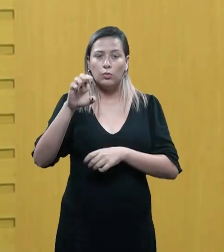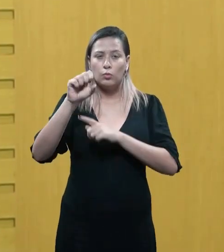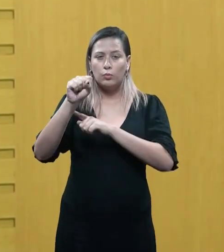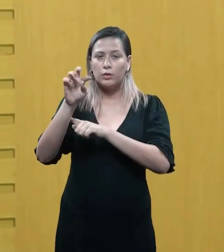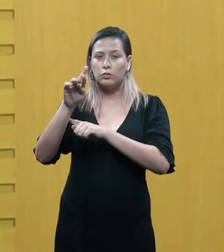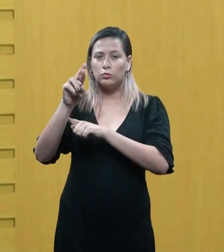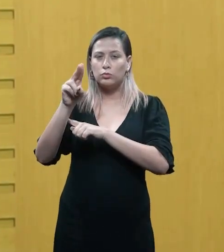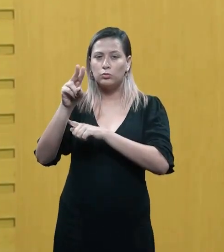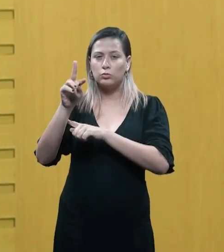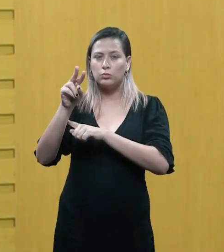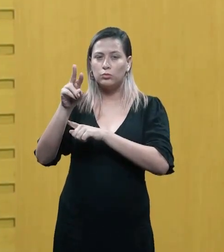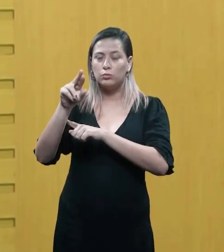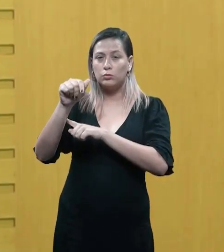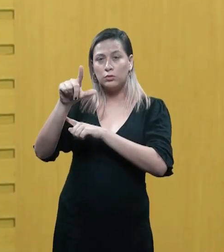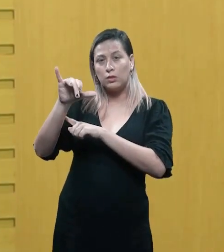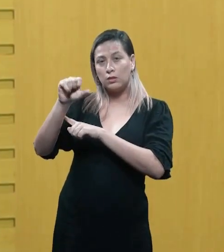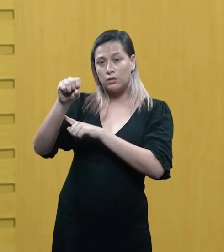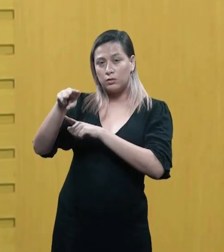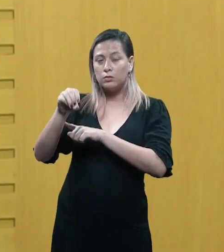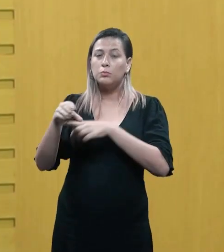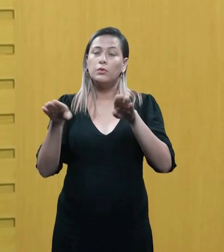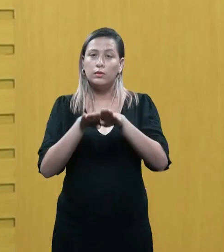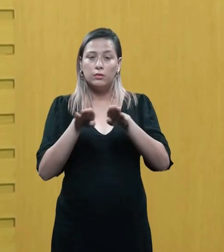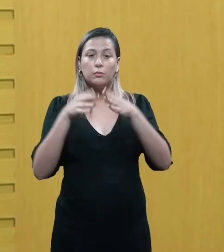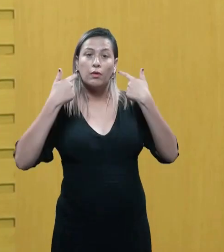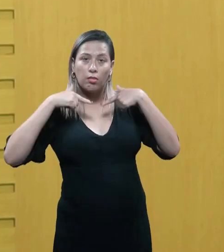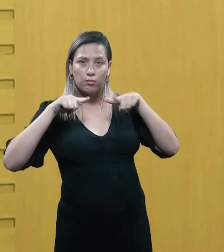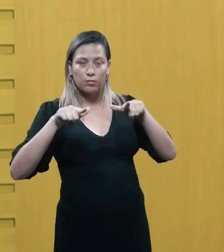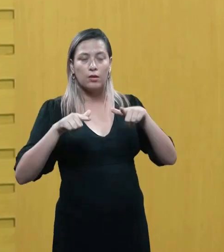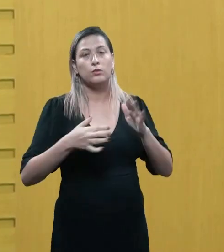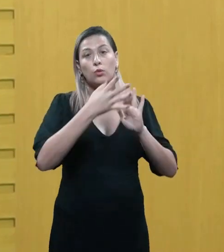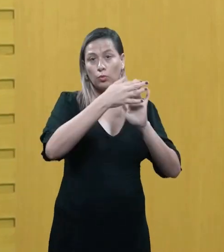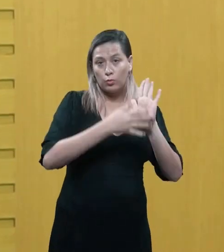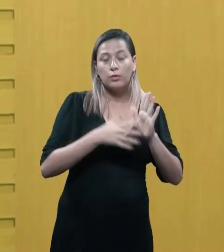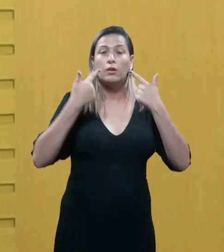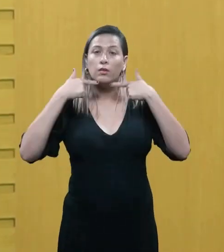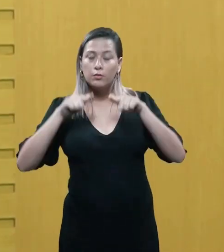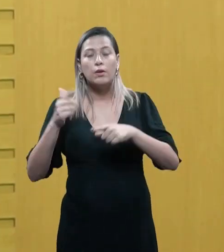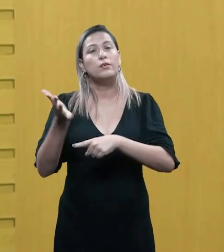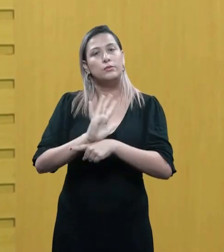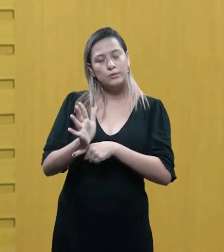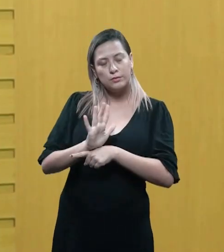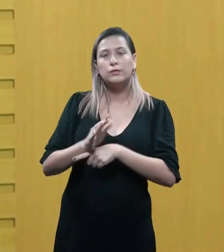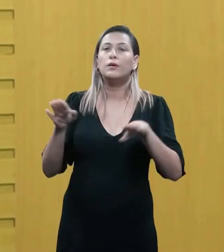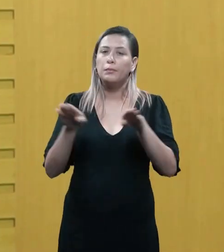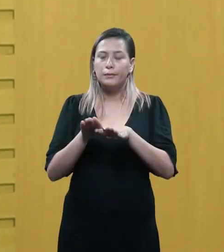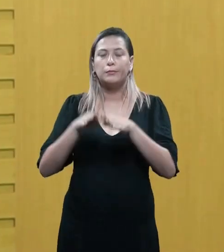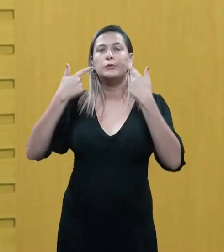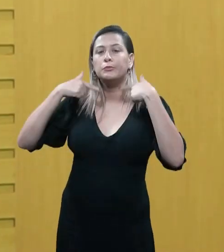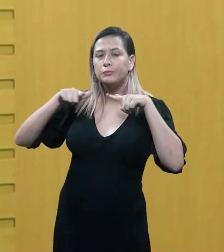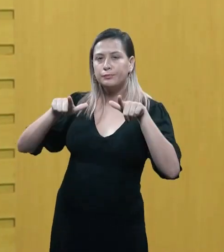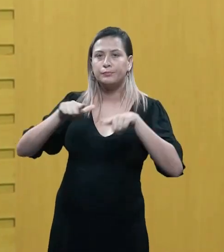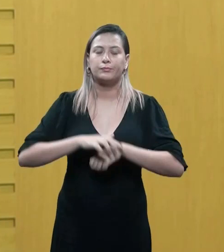a linguagem. O roteiro é uma linguagem, o cinema ele faz parte também de uma